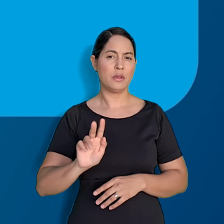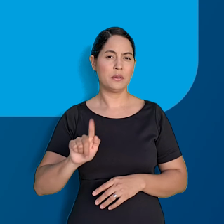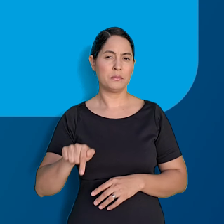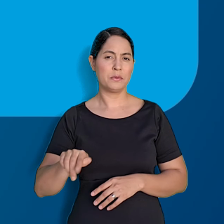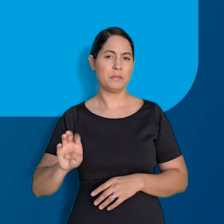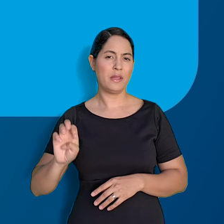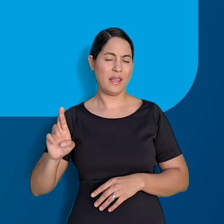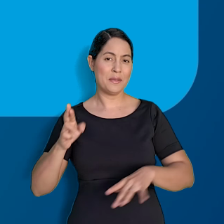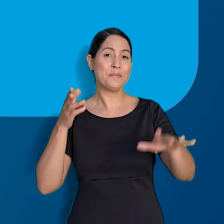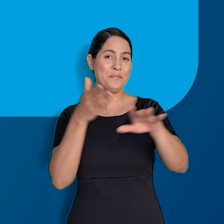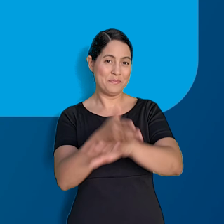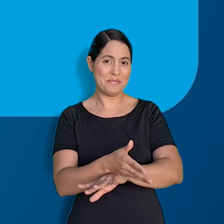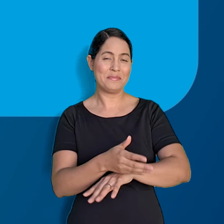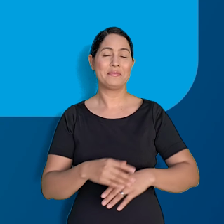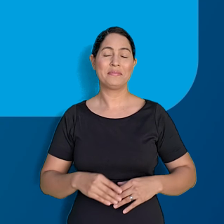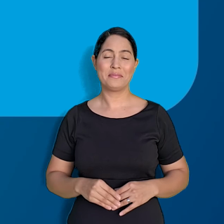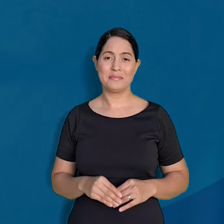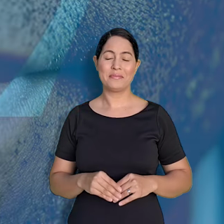conferencia.oab.org.br. Participe!